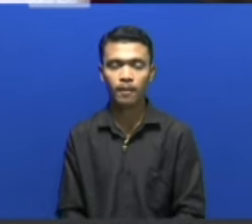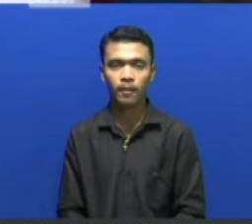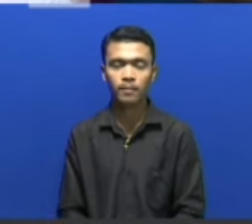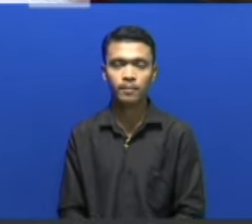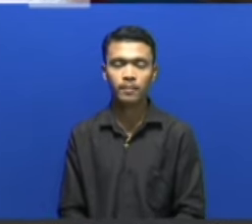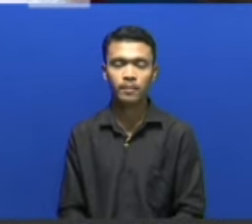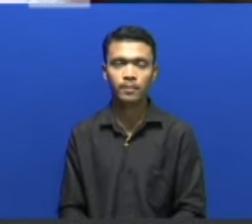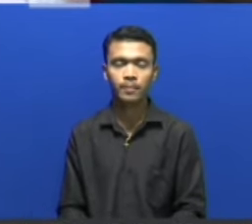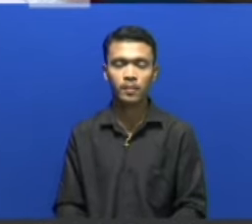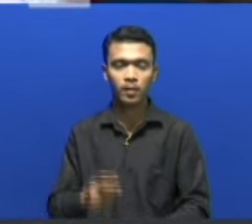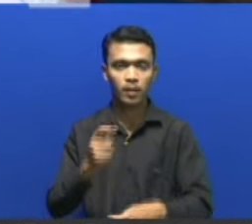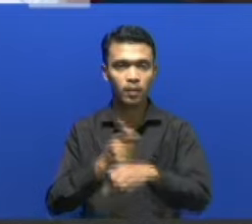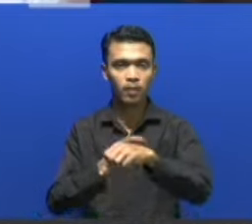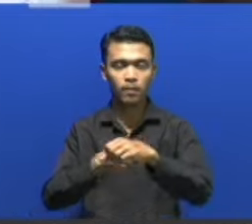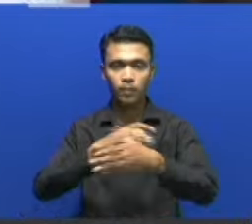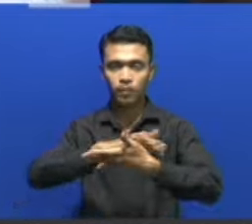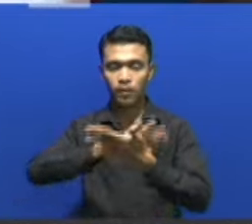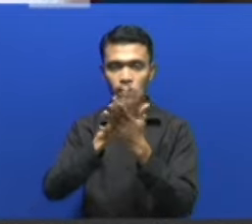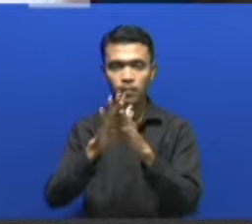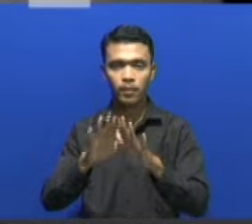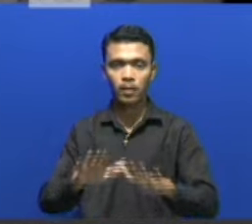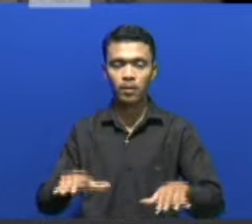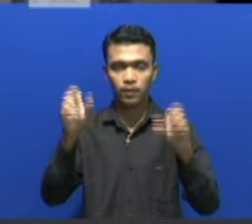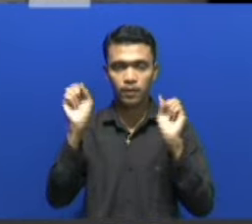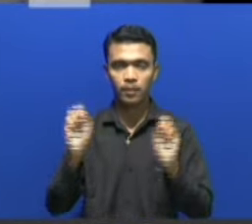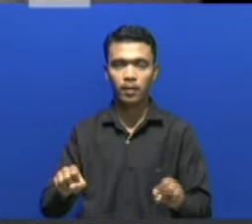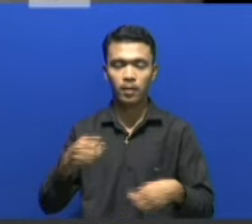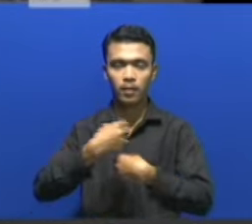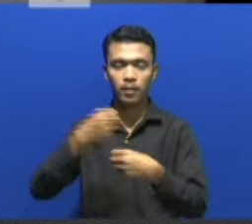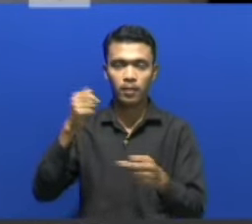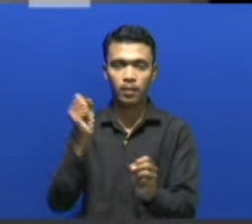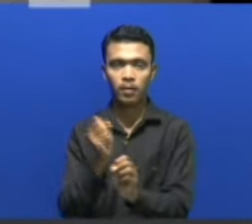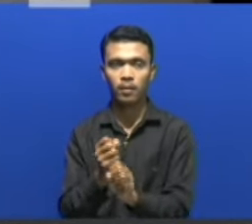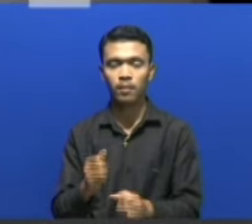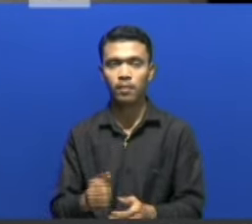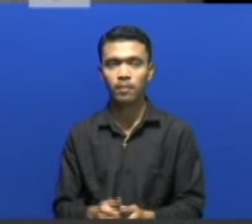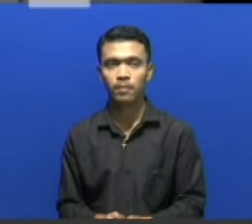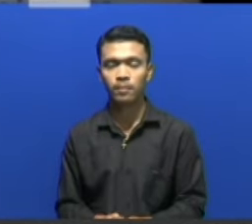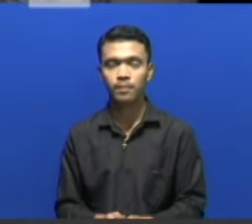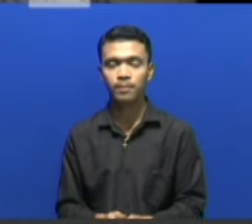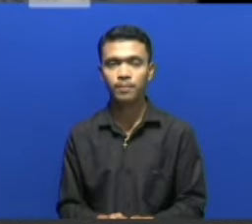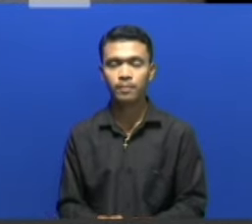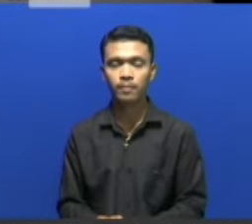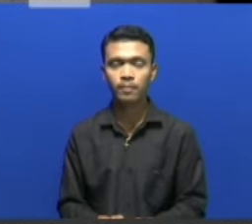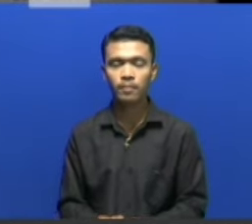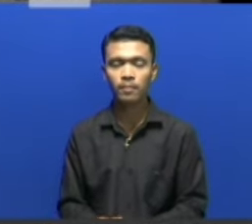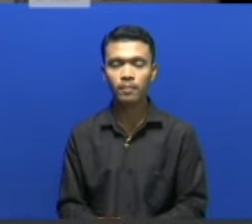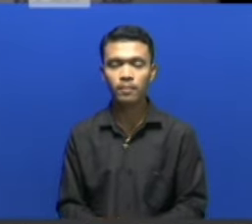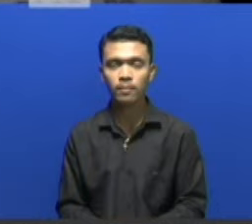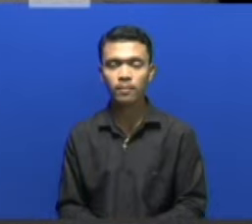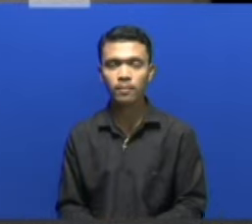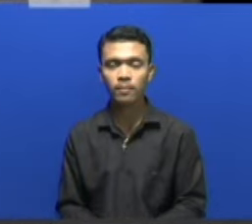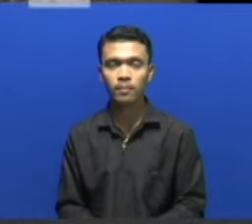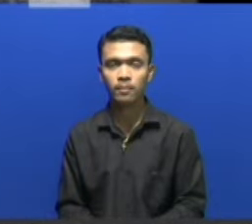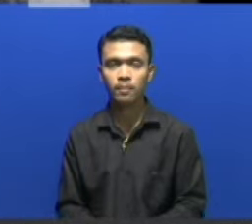mate ngita fo ning mele itala halo halo be spanu kida han sinta ba turu hinori spidor ga ulori